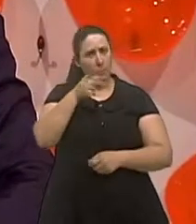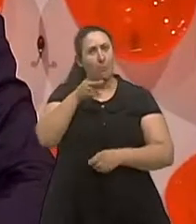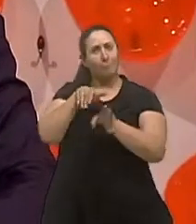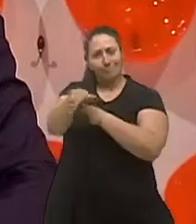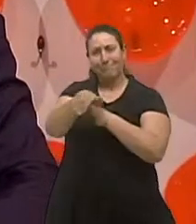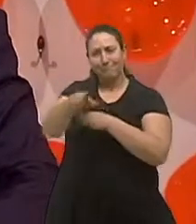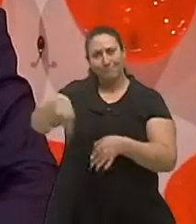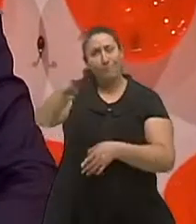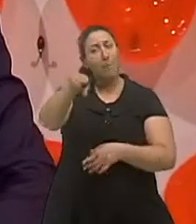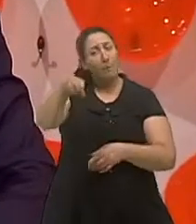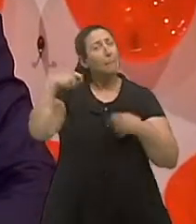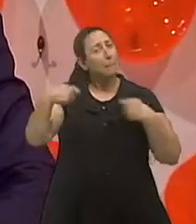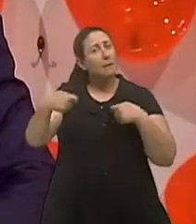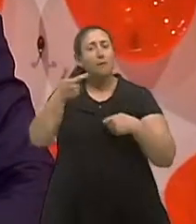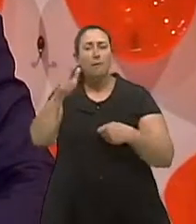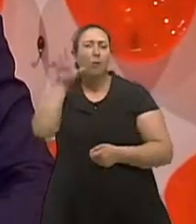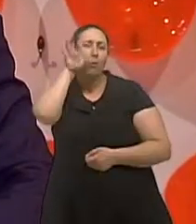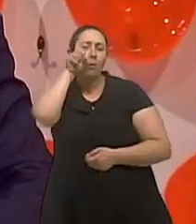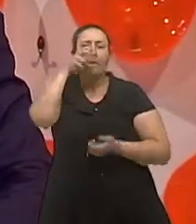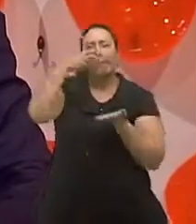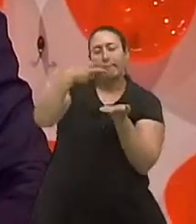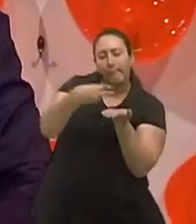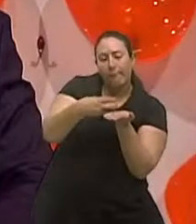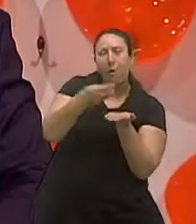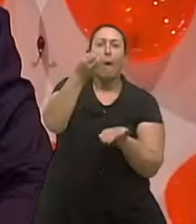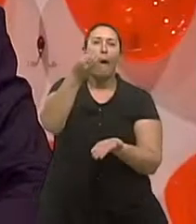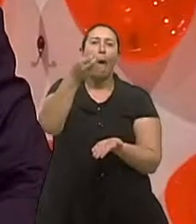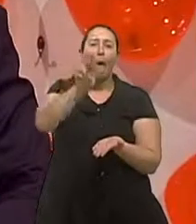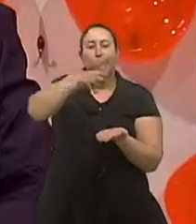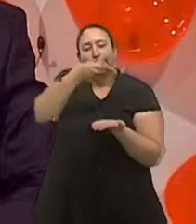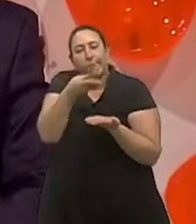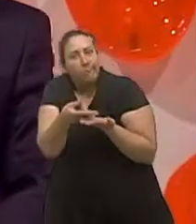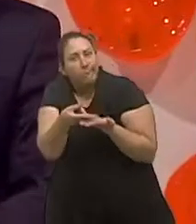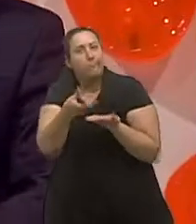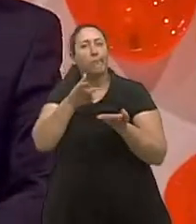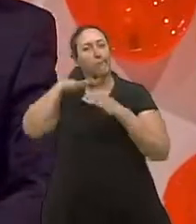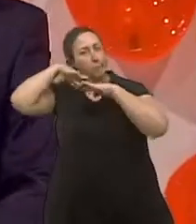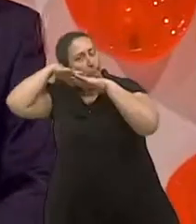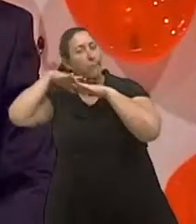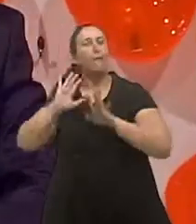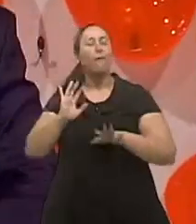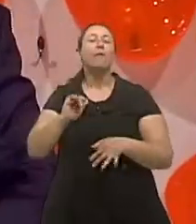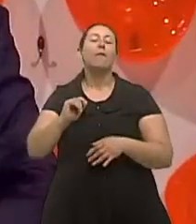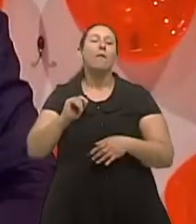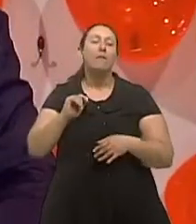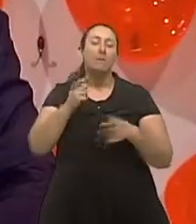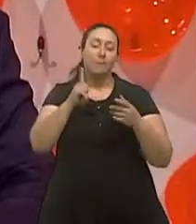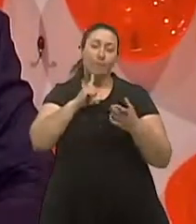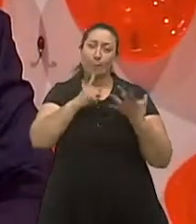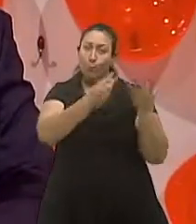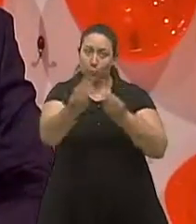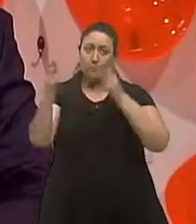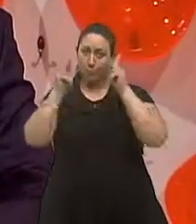a tentar de alguma maneira dormir de barriga de lado e isso às vezes a gente faz de maneira simples em casa por exemplo tem pessoas que que